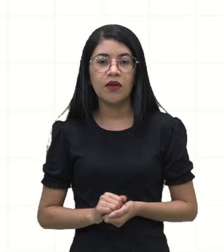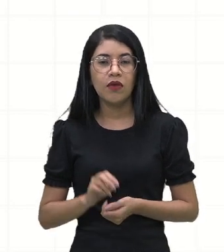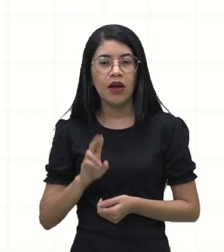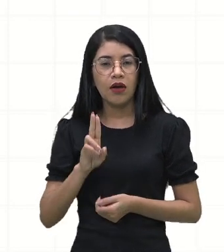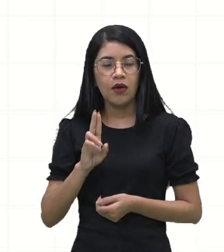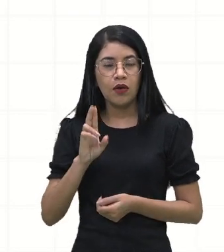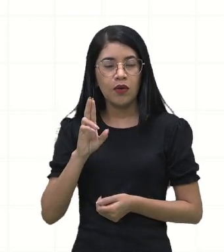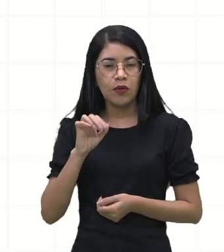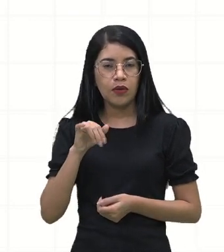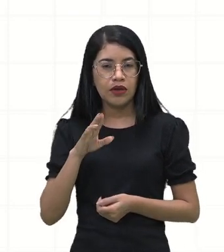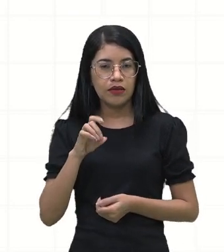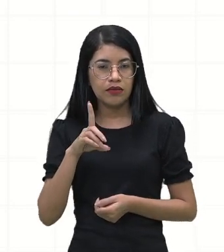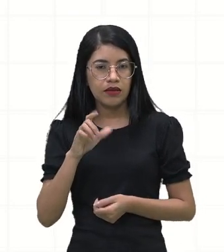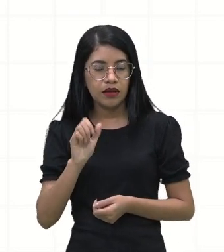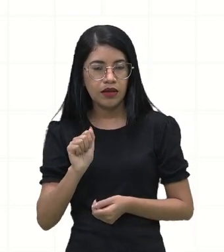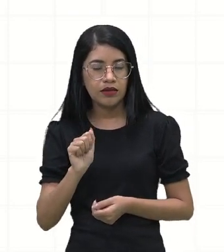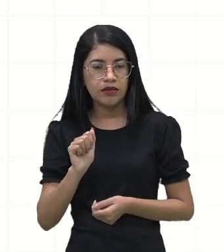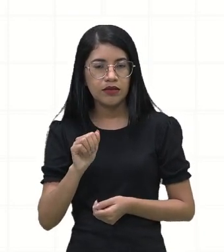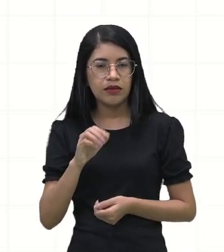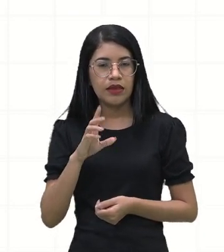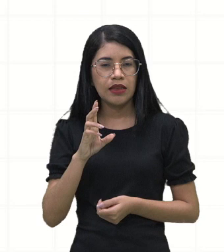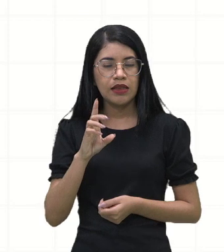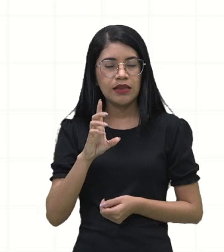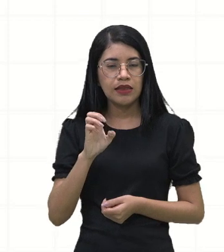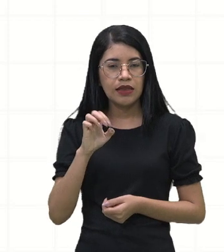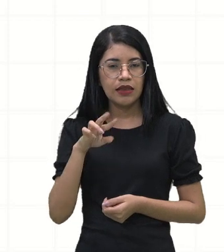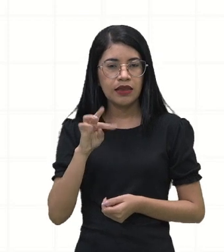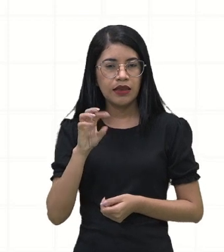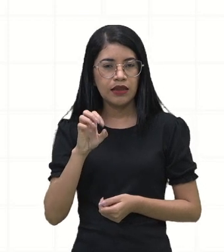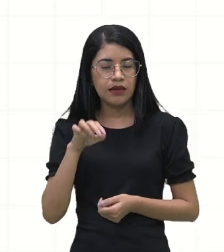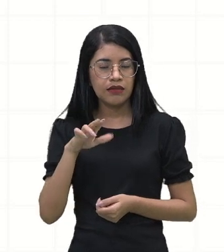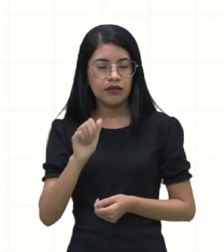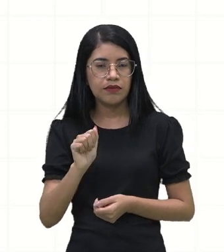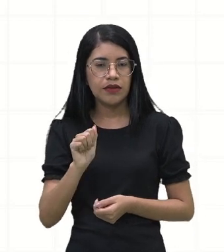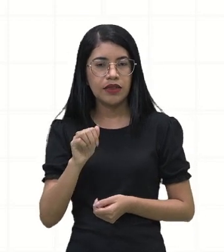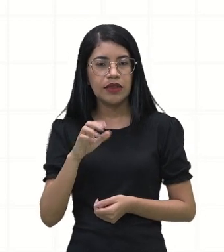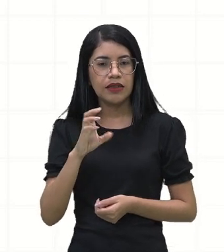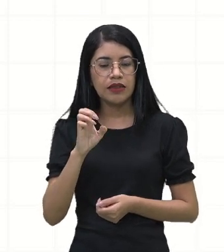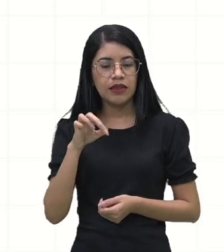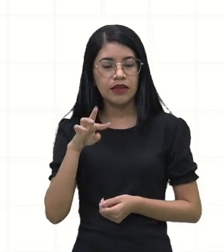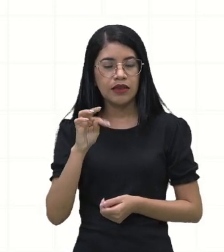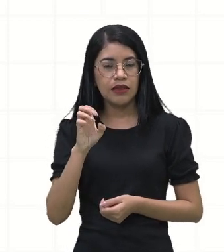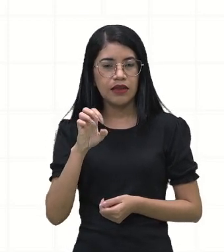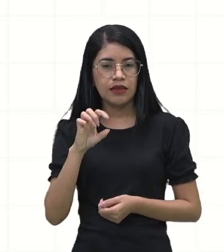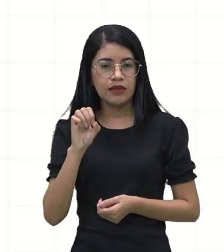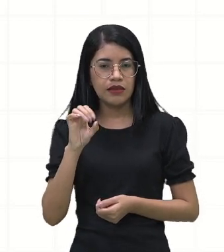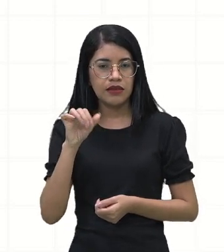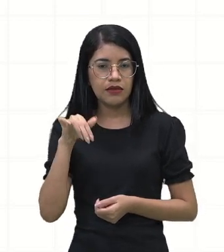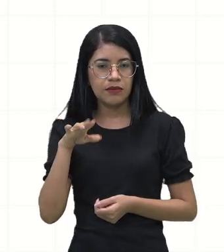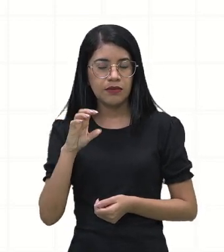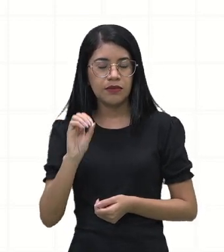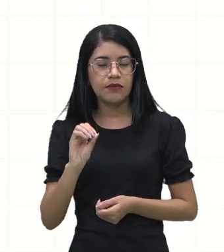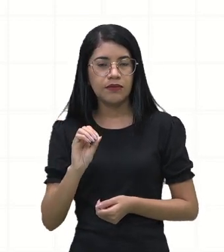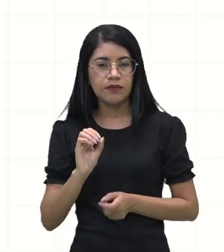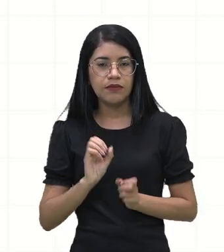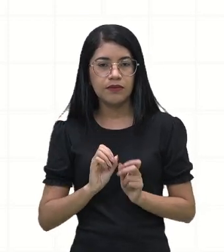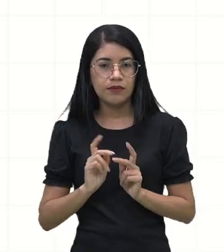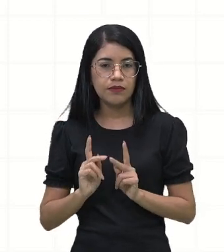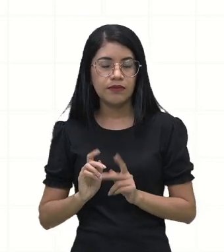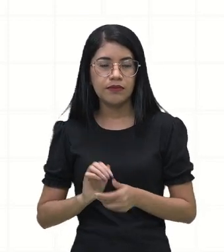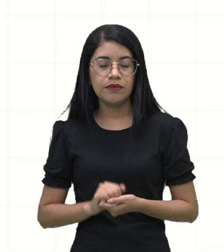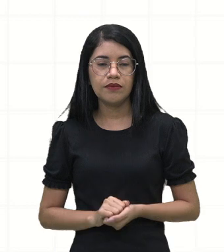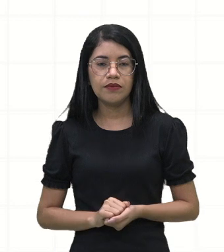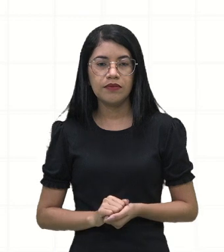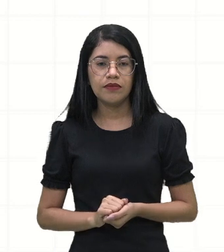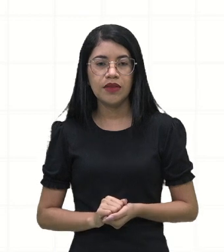Décimos, desculpa, e os centésimos, tá? Muito bem. Então, nós temos